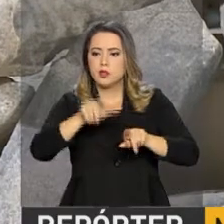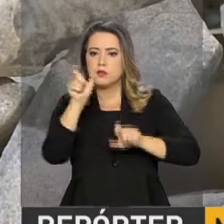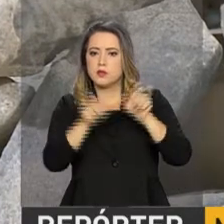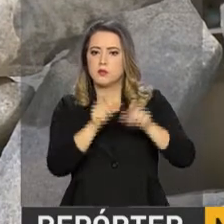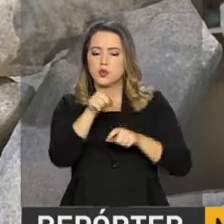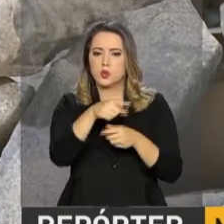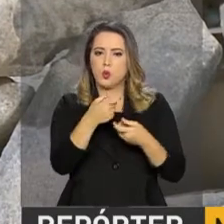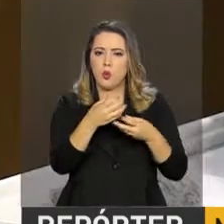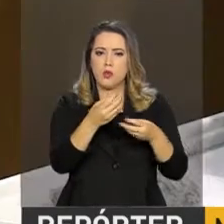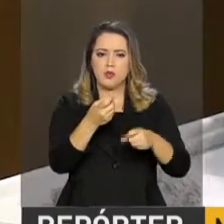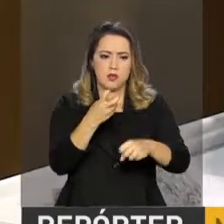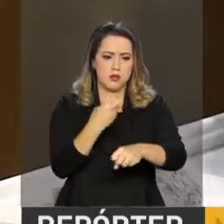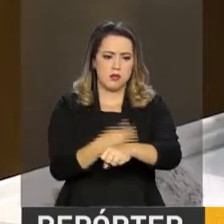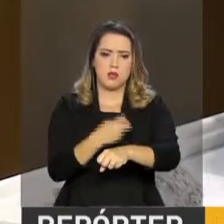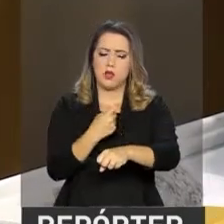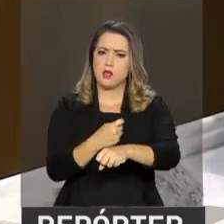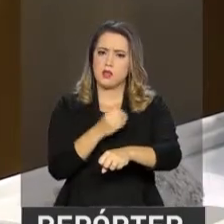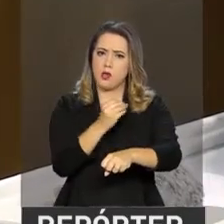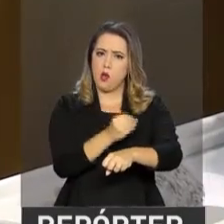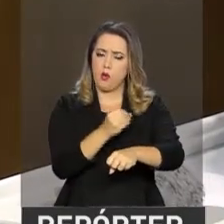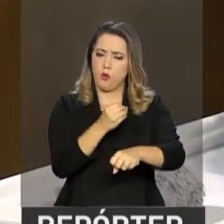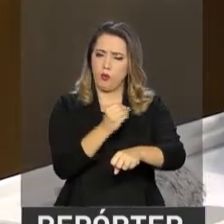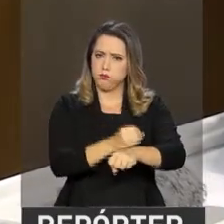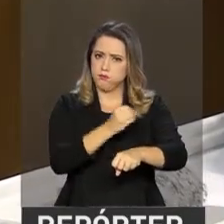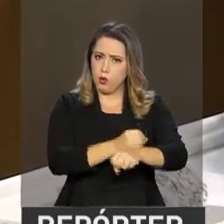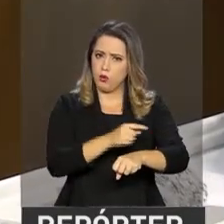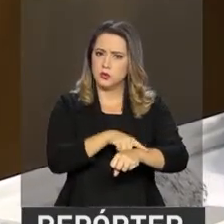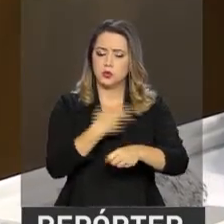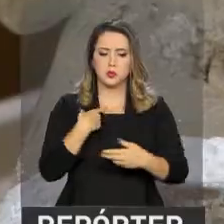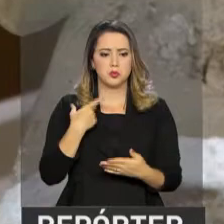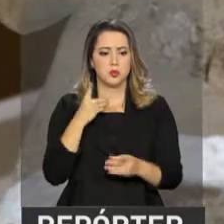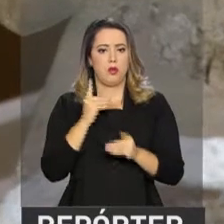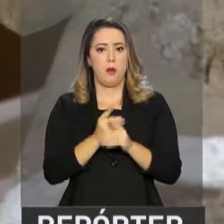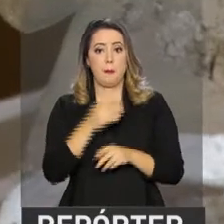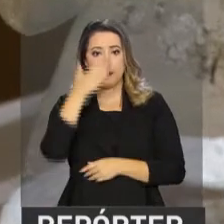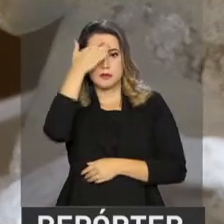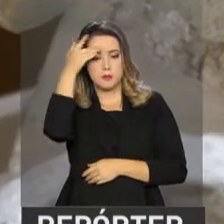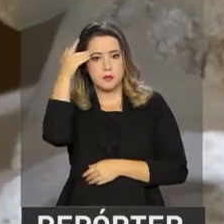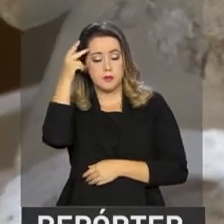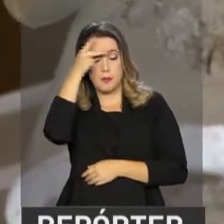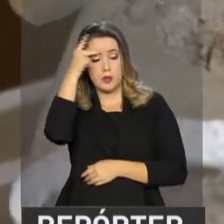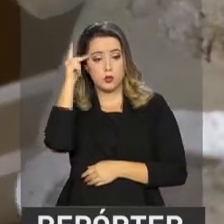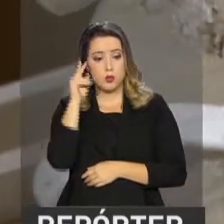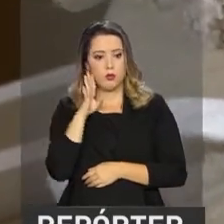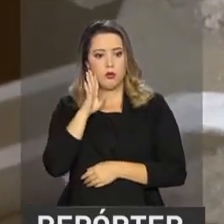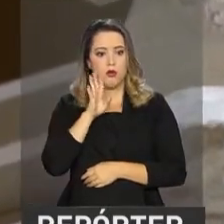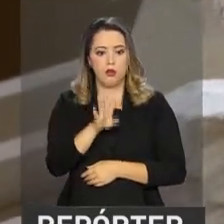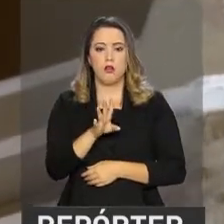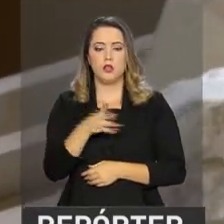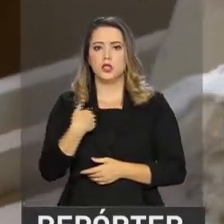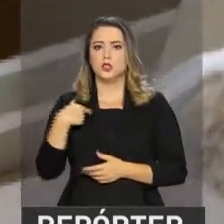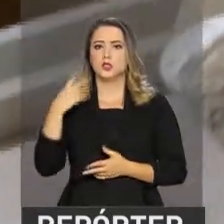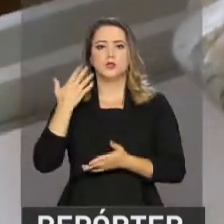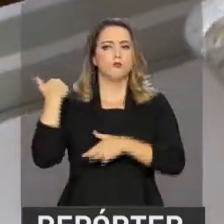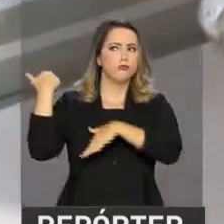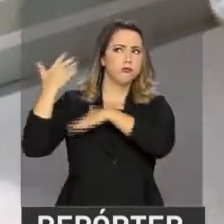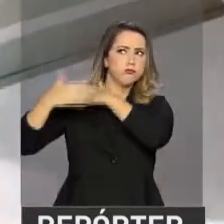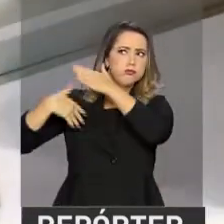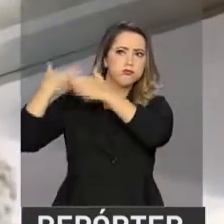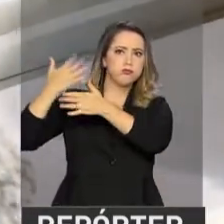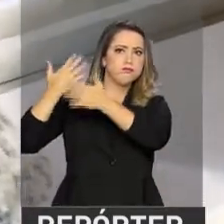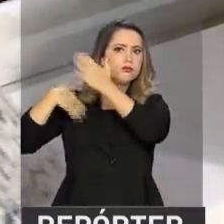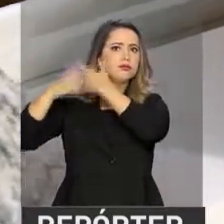pedaços de ossos poderiam passar despercebidos já para quem entende do assunto são verdadeiras passagens para uma